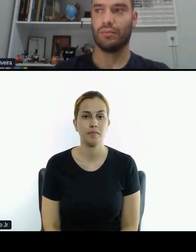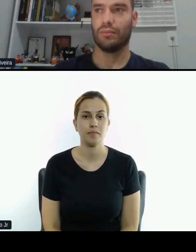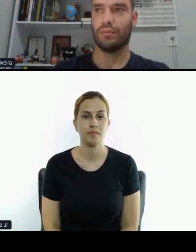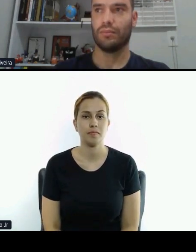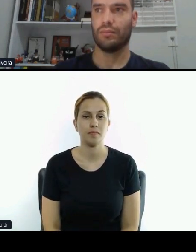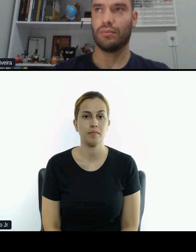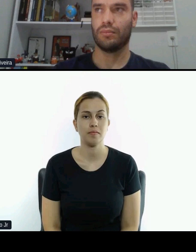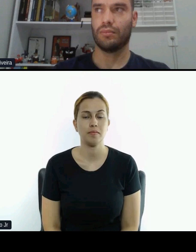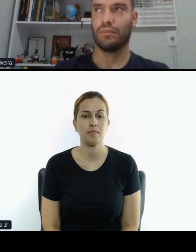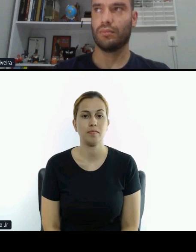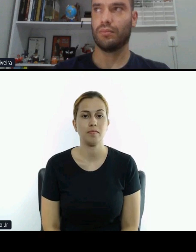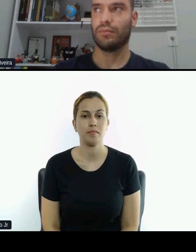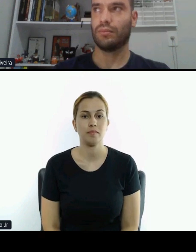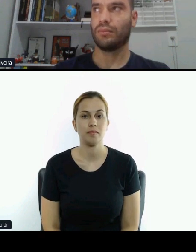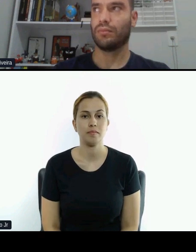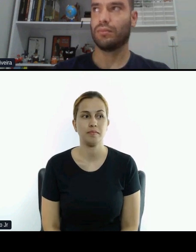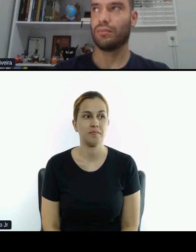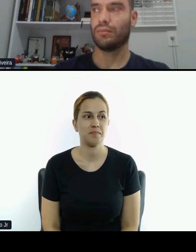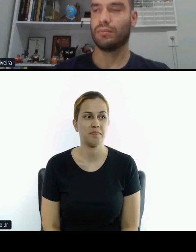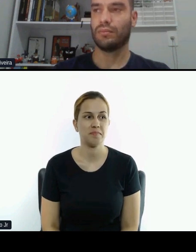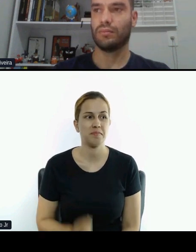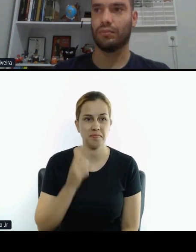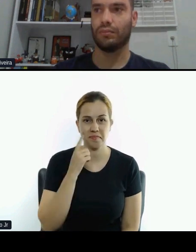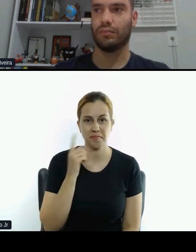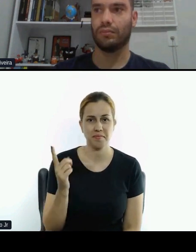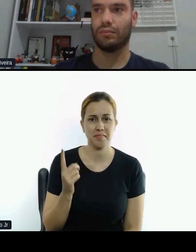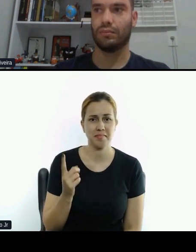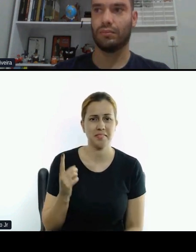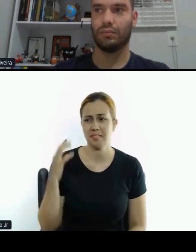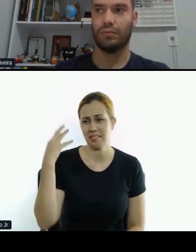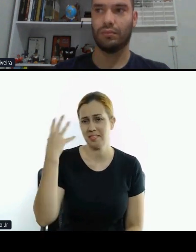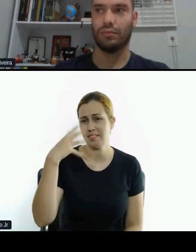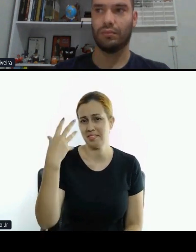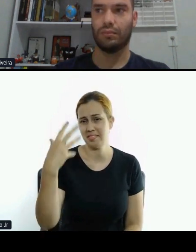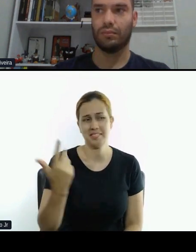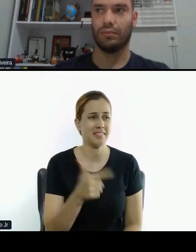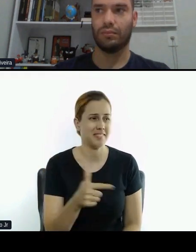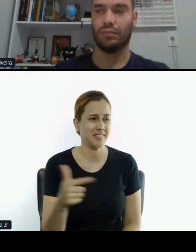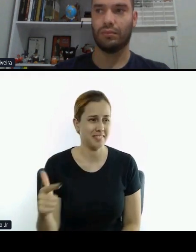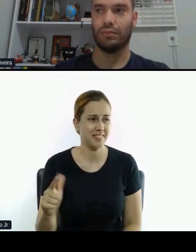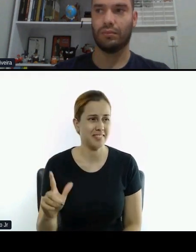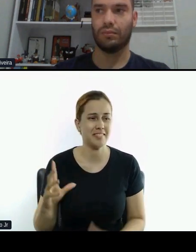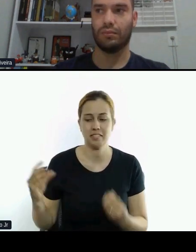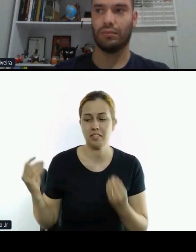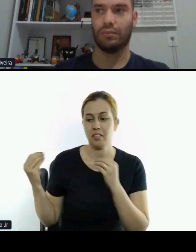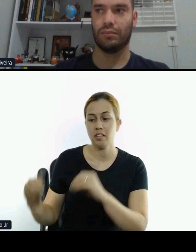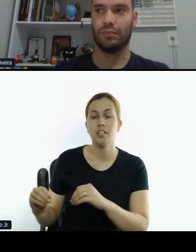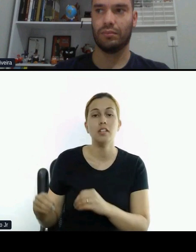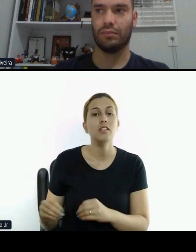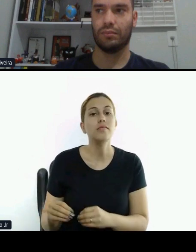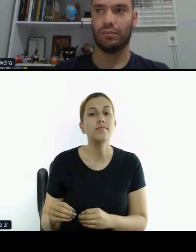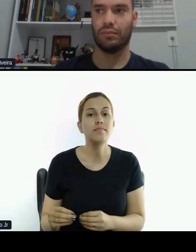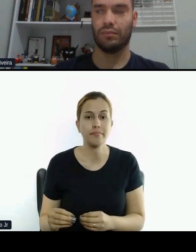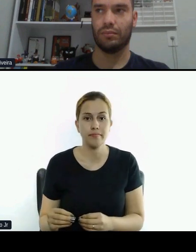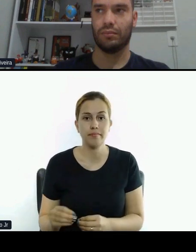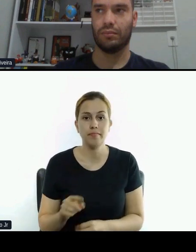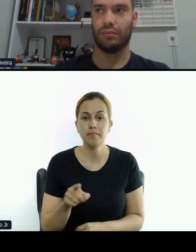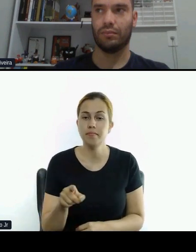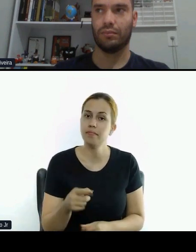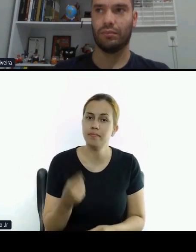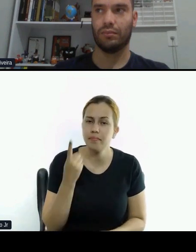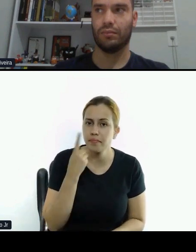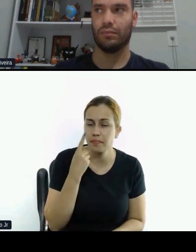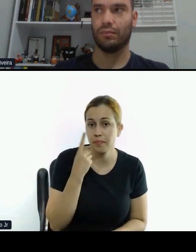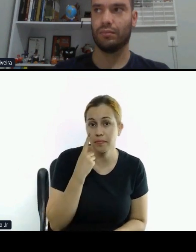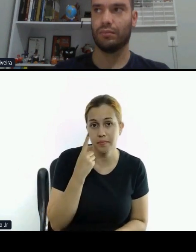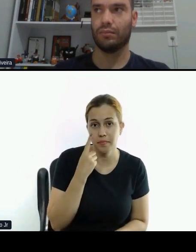Tá, não está muito elegante aqui não, mas eu estou sugerindo aí consultar